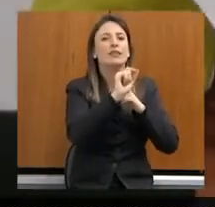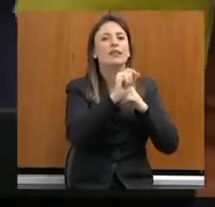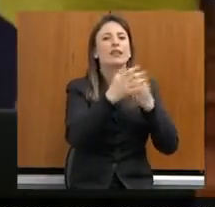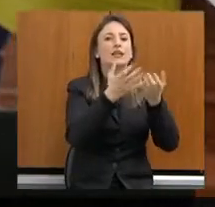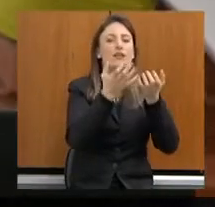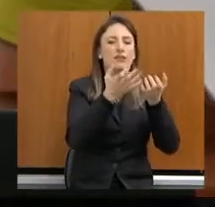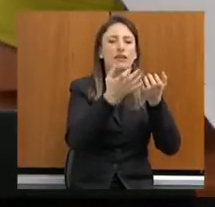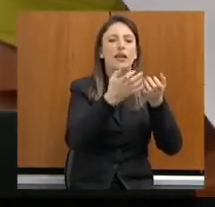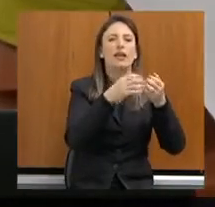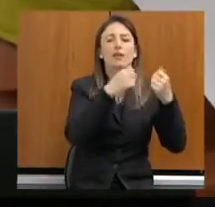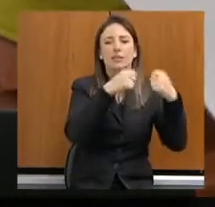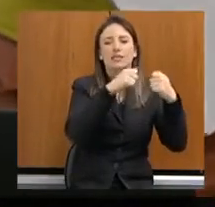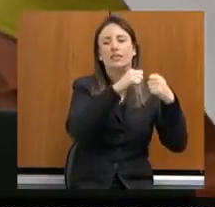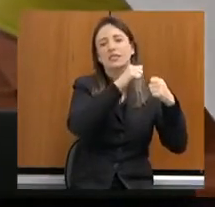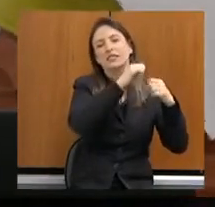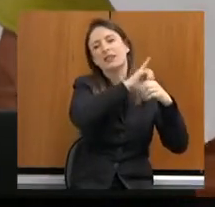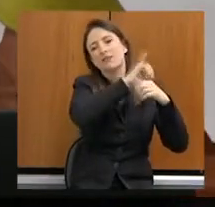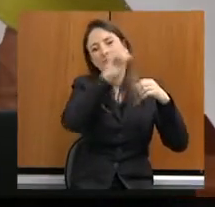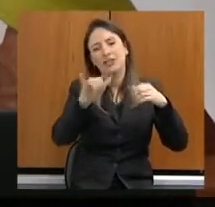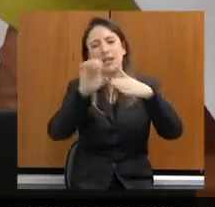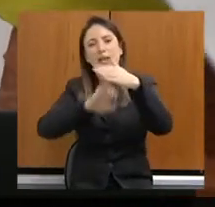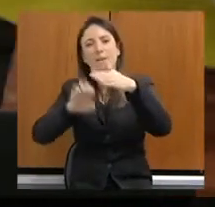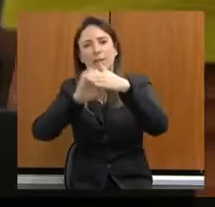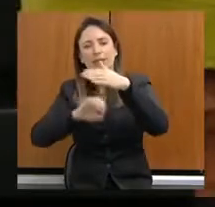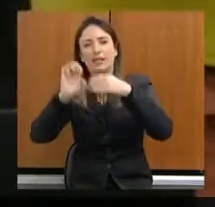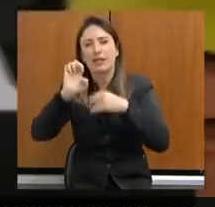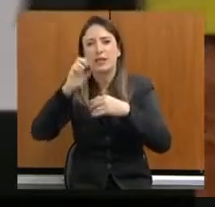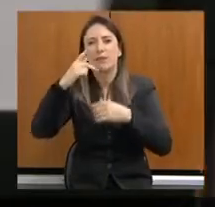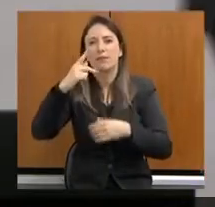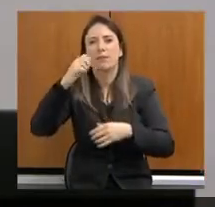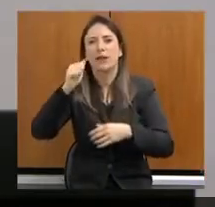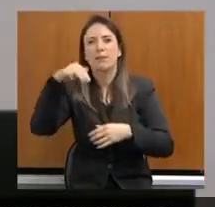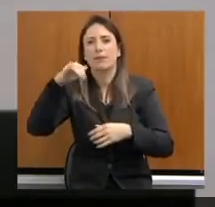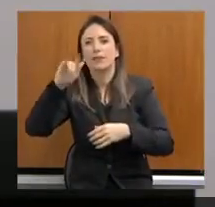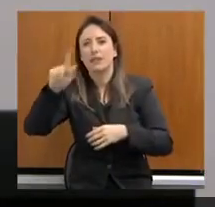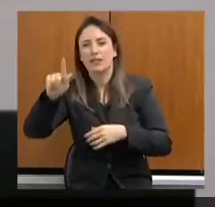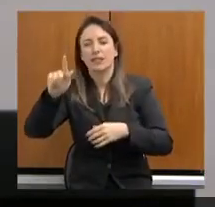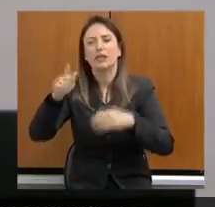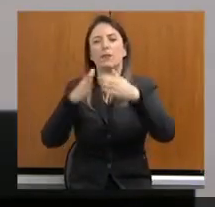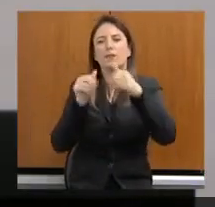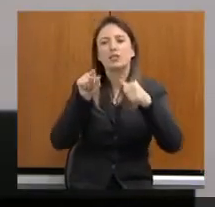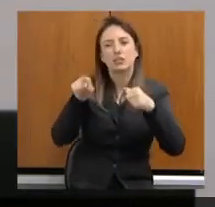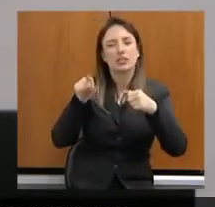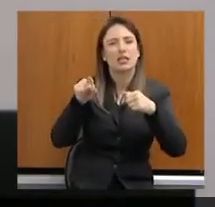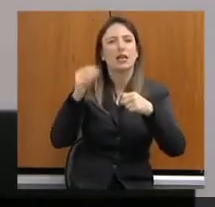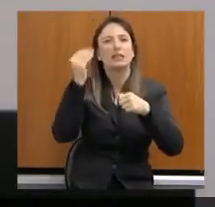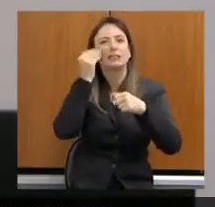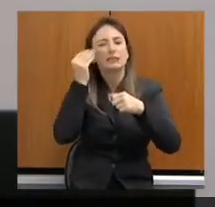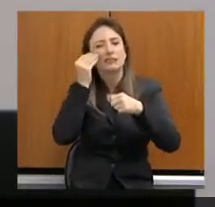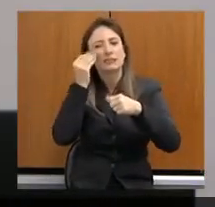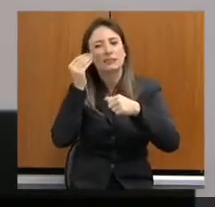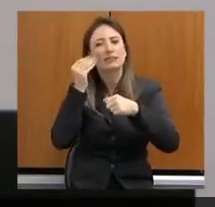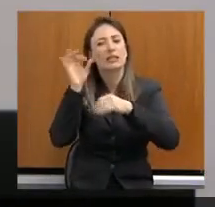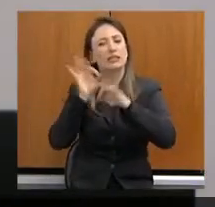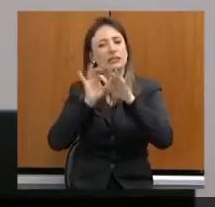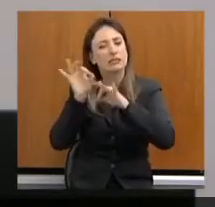de pesquisa agropecuária de Minas Gerais EPAMIG pedido de providências Para que sejam desenvolvidas